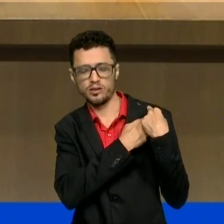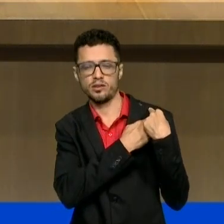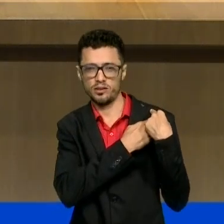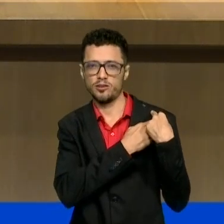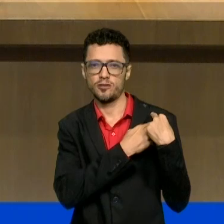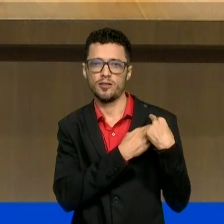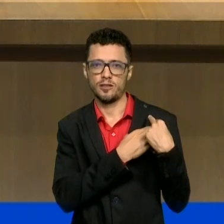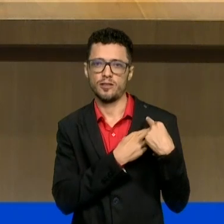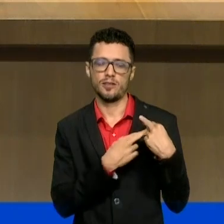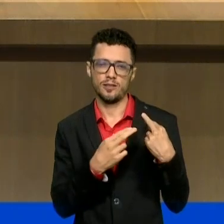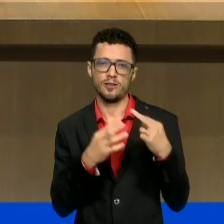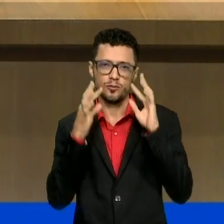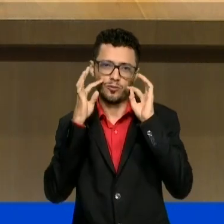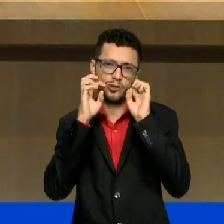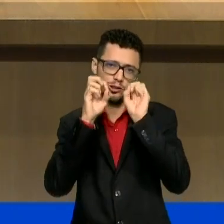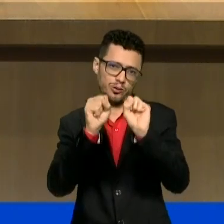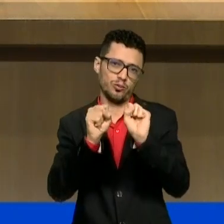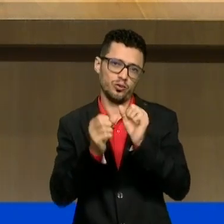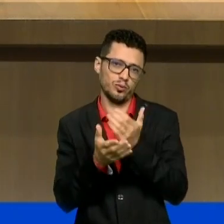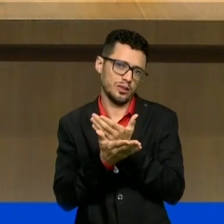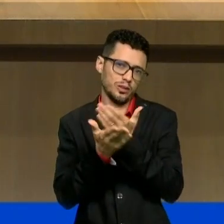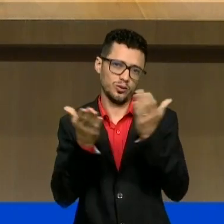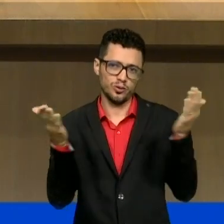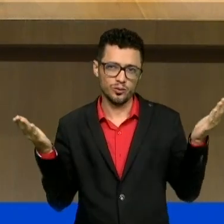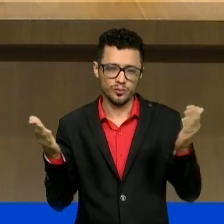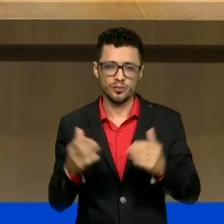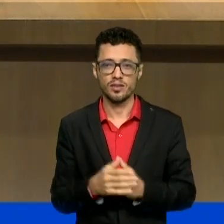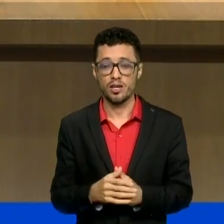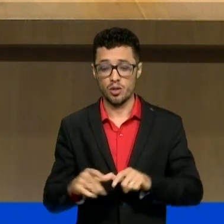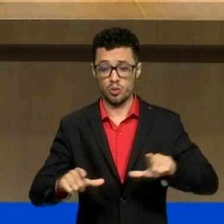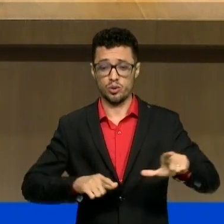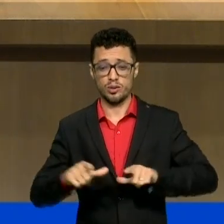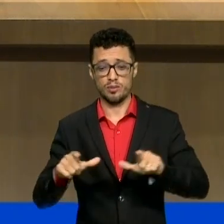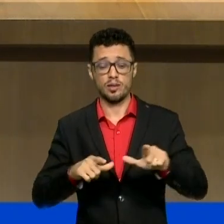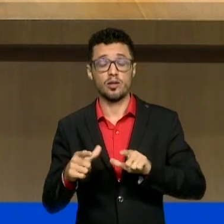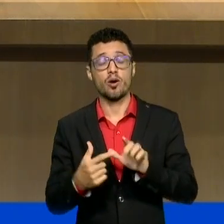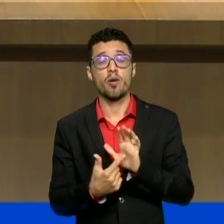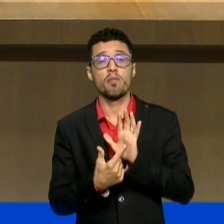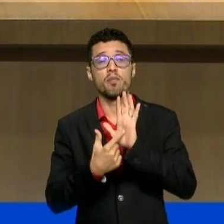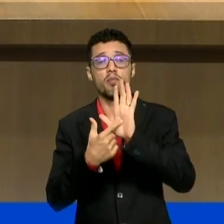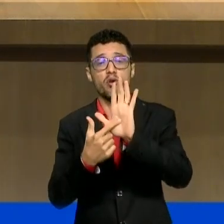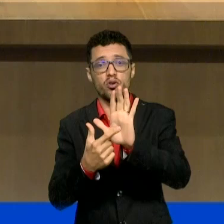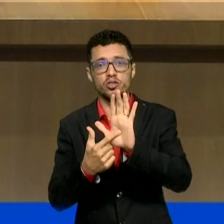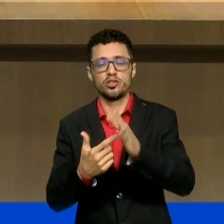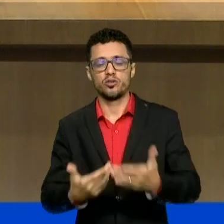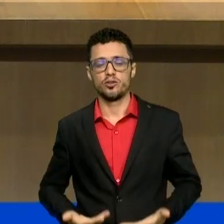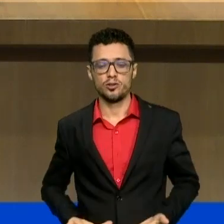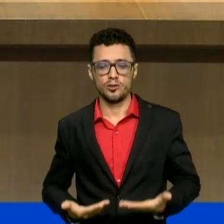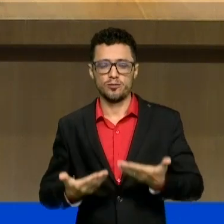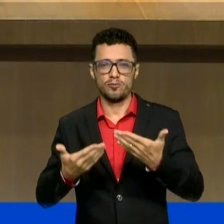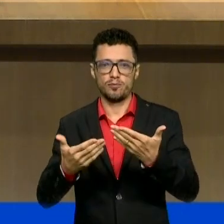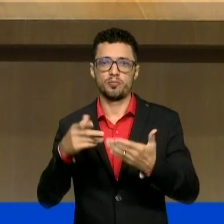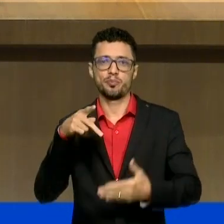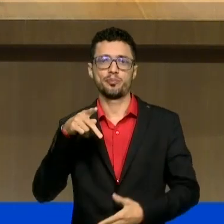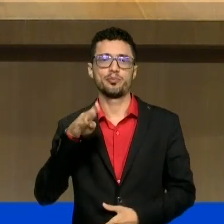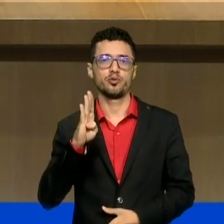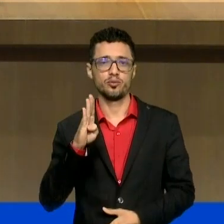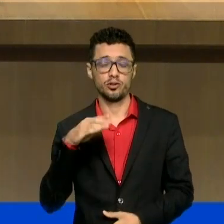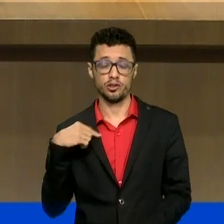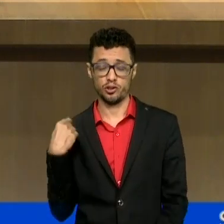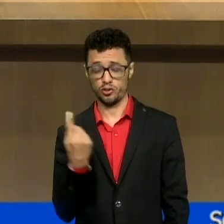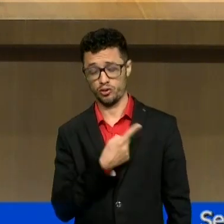nós. Seu trabalho reflete o espírito do serviço público que tanto valorizamos e